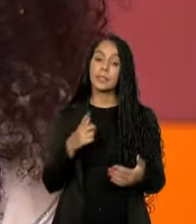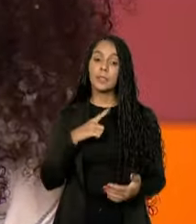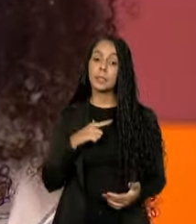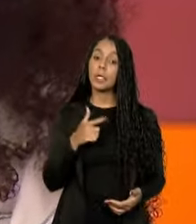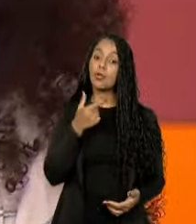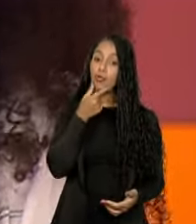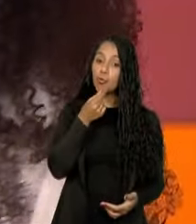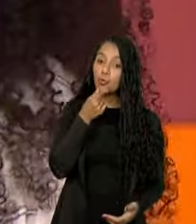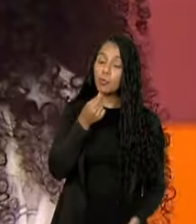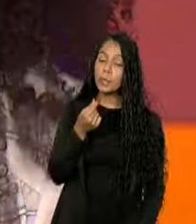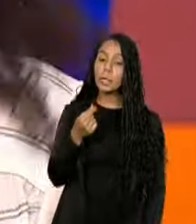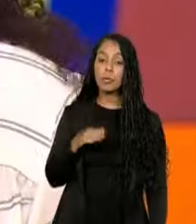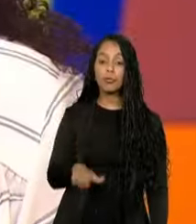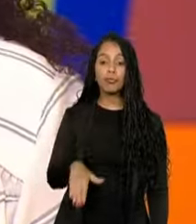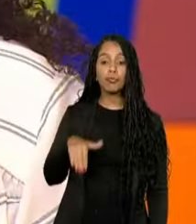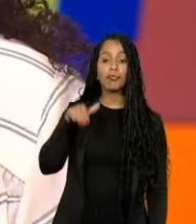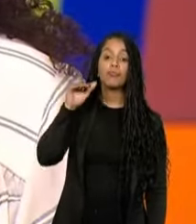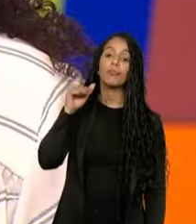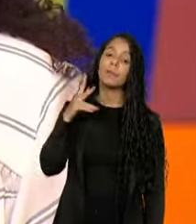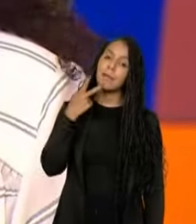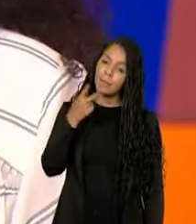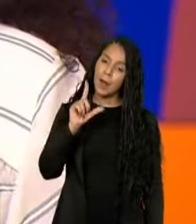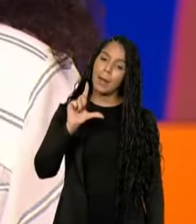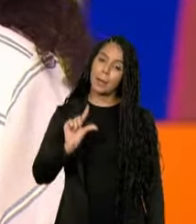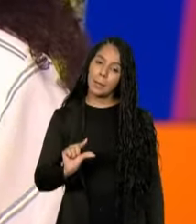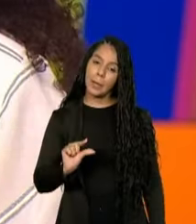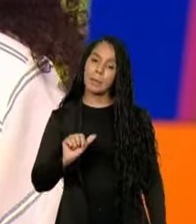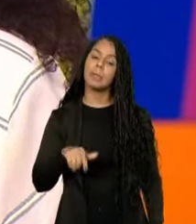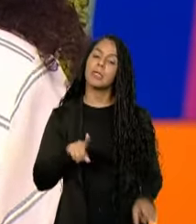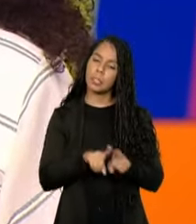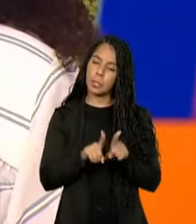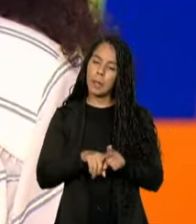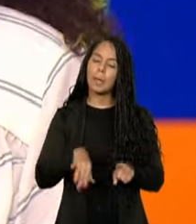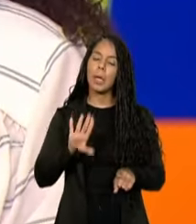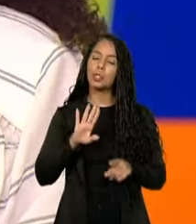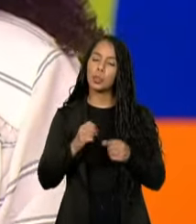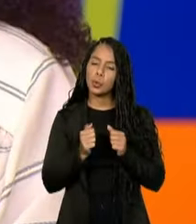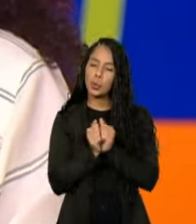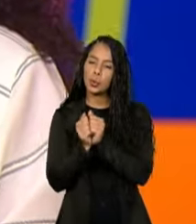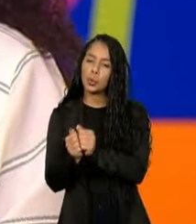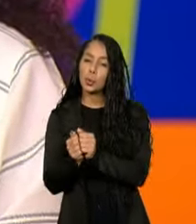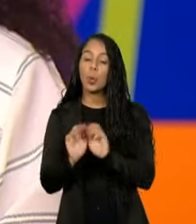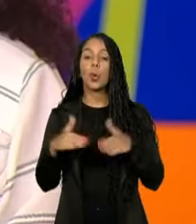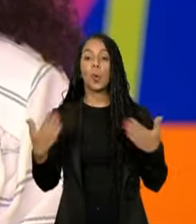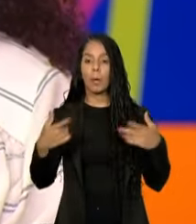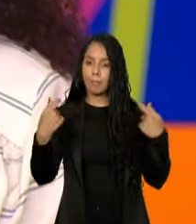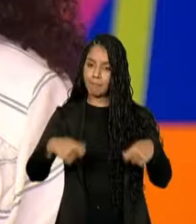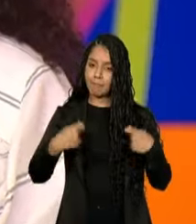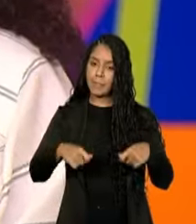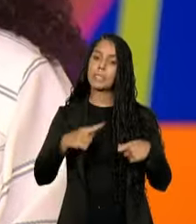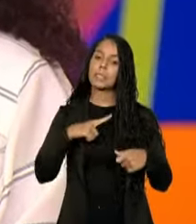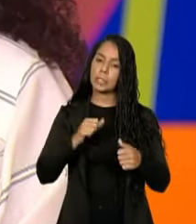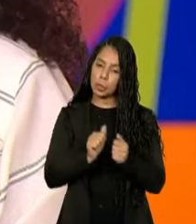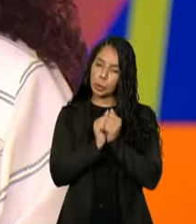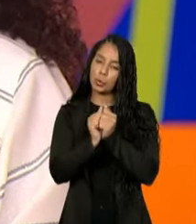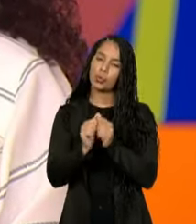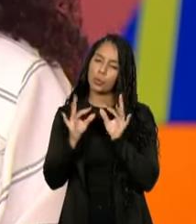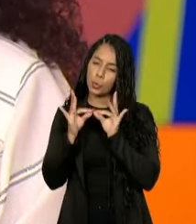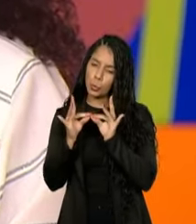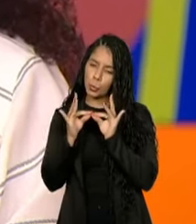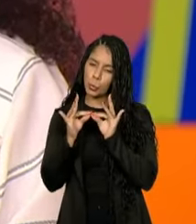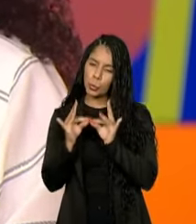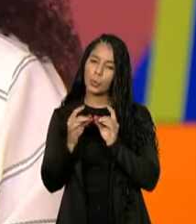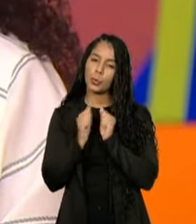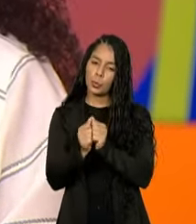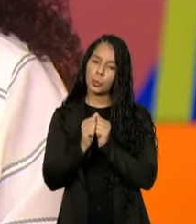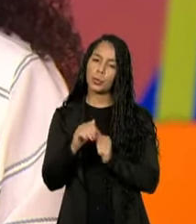mas que eles estão... Eles falam menos, mas eles são mais próximos também. Na hora que precisa, eles estão ali coladinhos, quietinhos